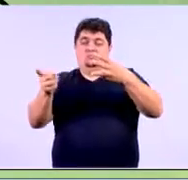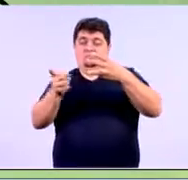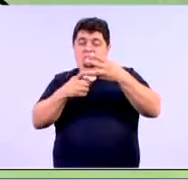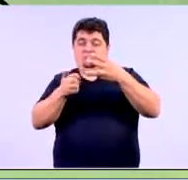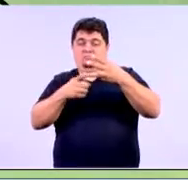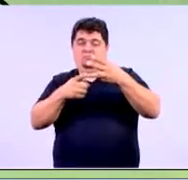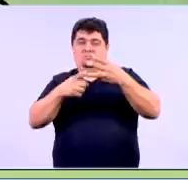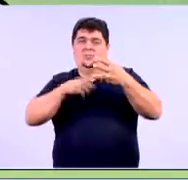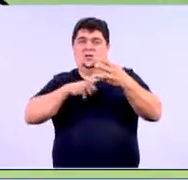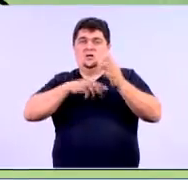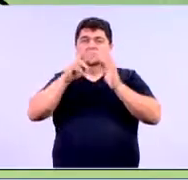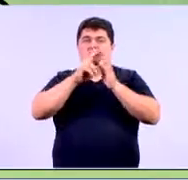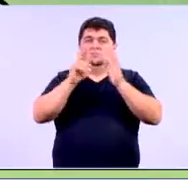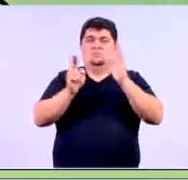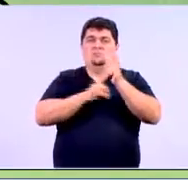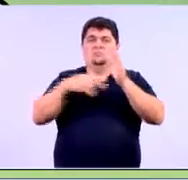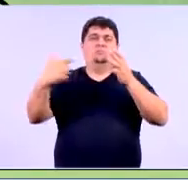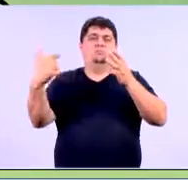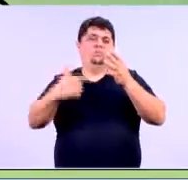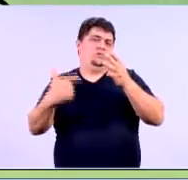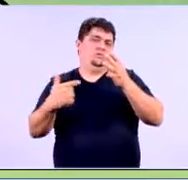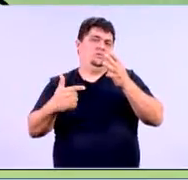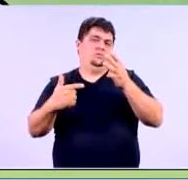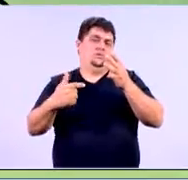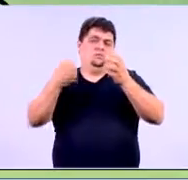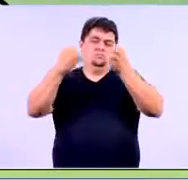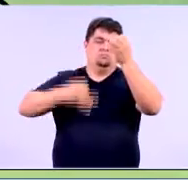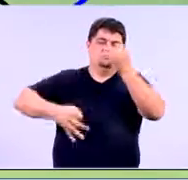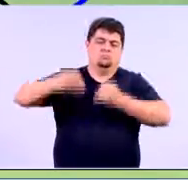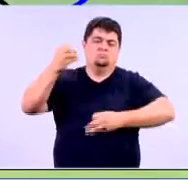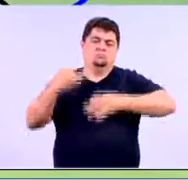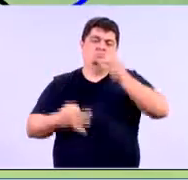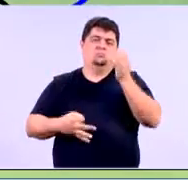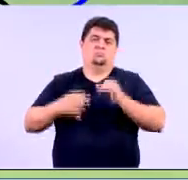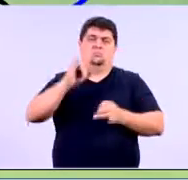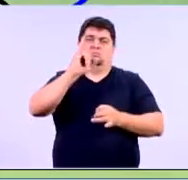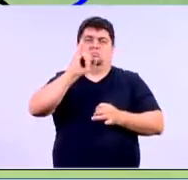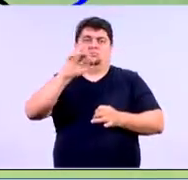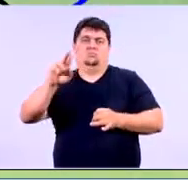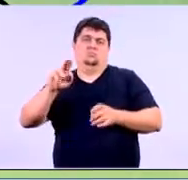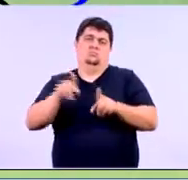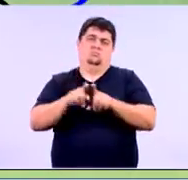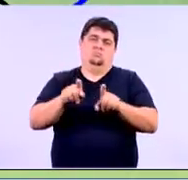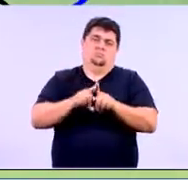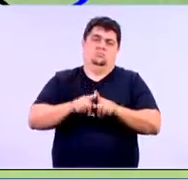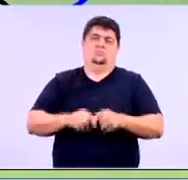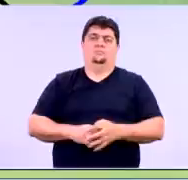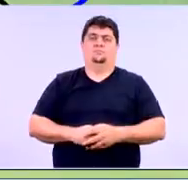as normas secundárias e instruções normativas.